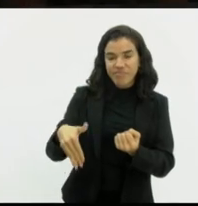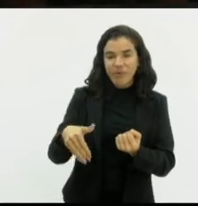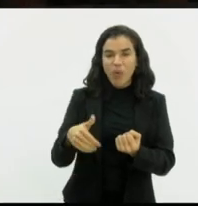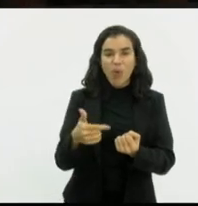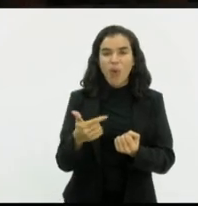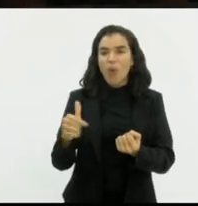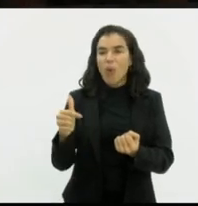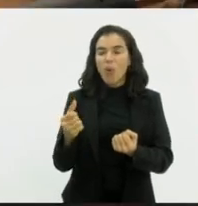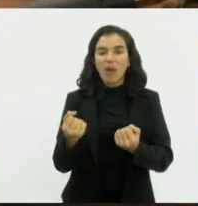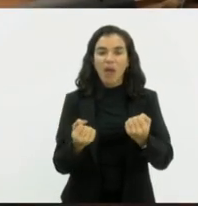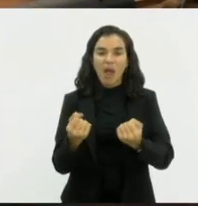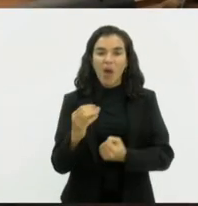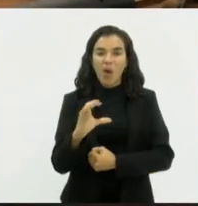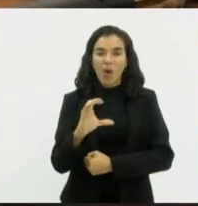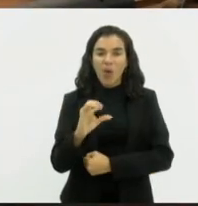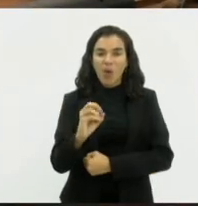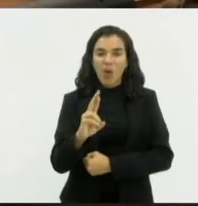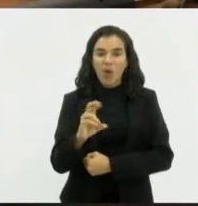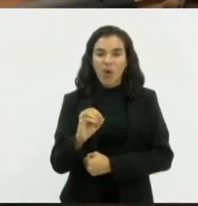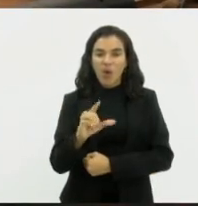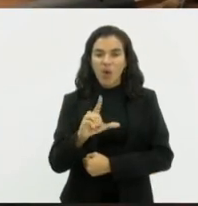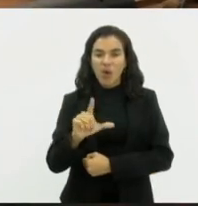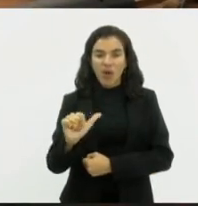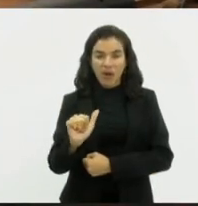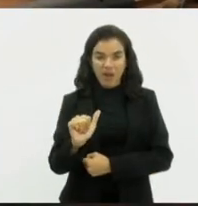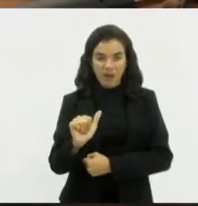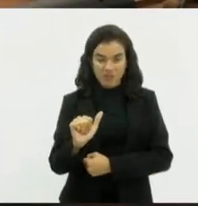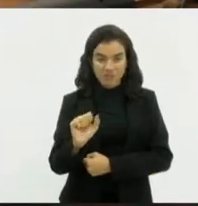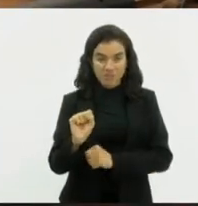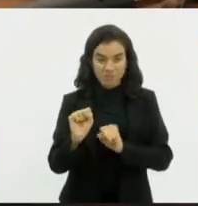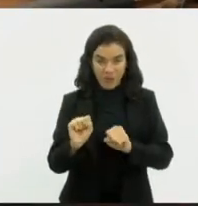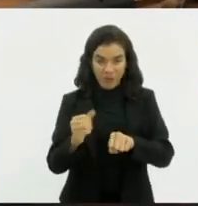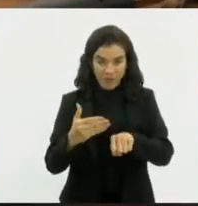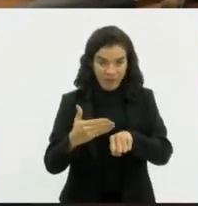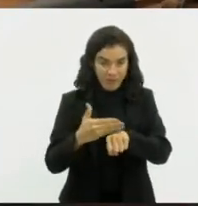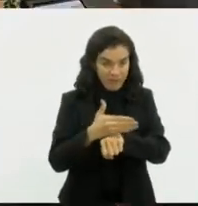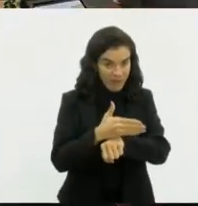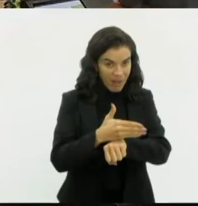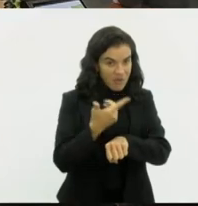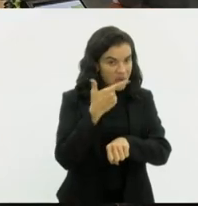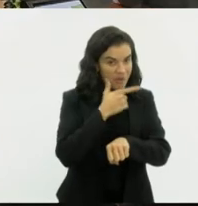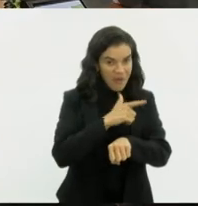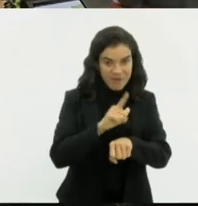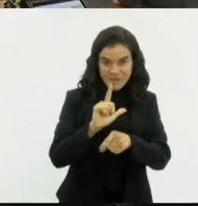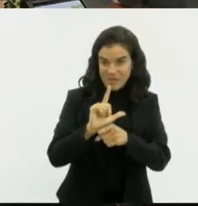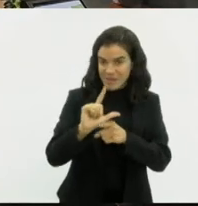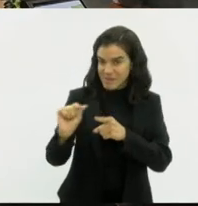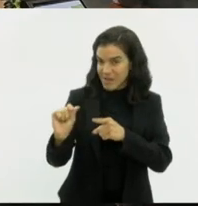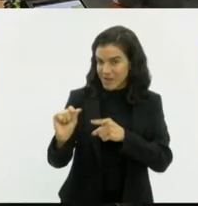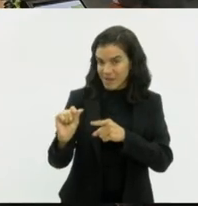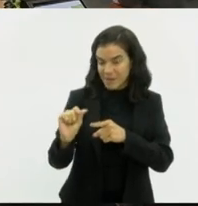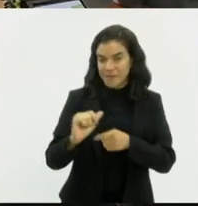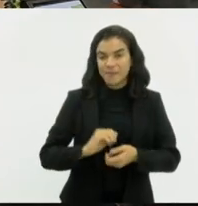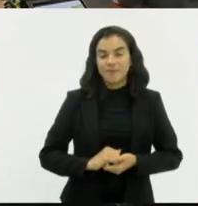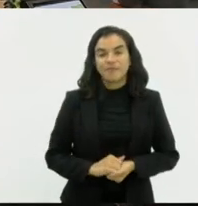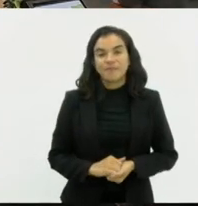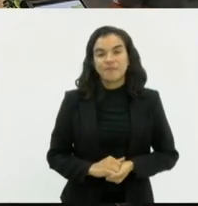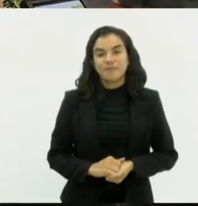carro, um Corolla. Vossa Excelência entra e não sai, ou melhor, sai dali de rabecão.